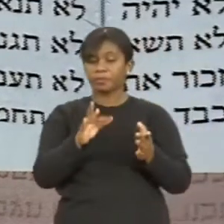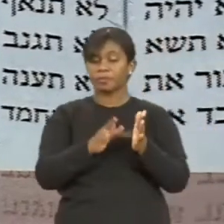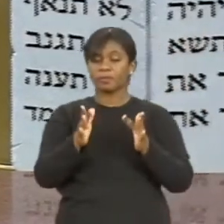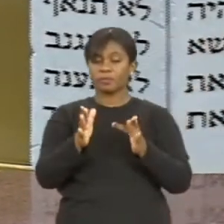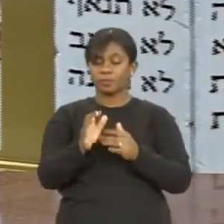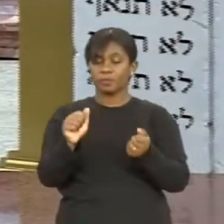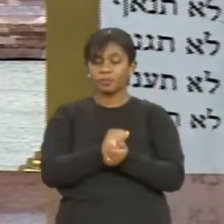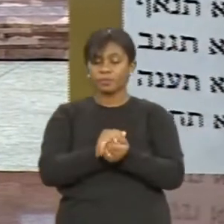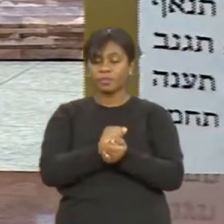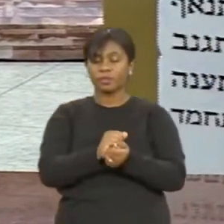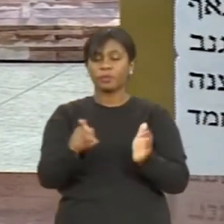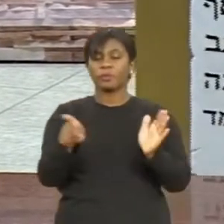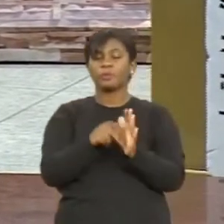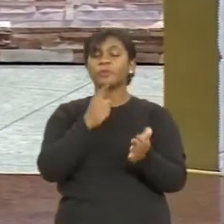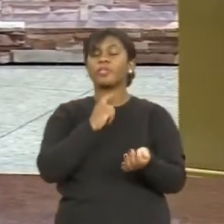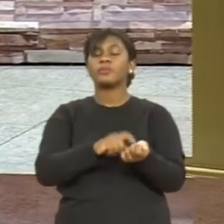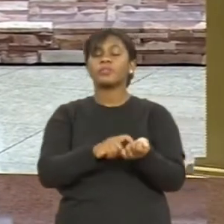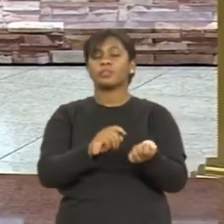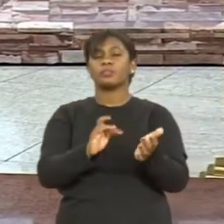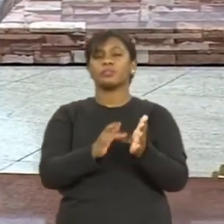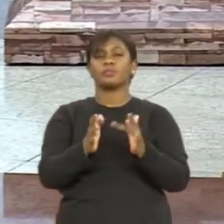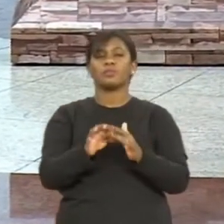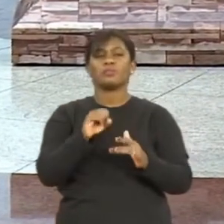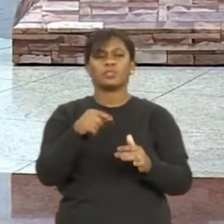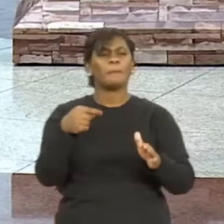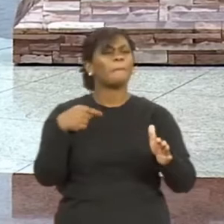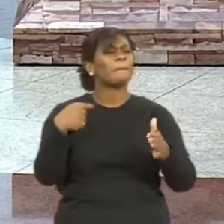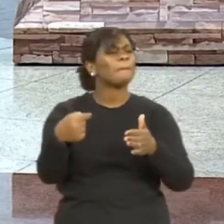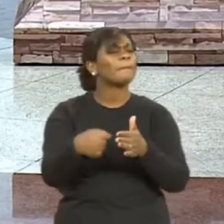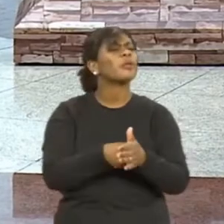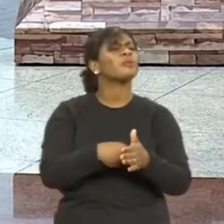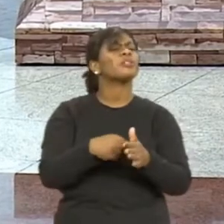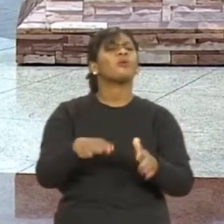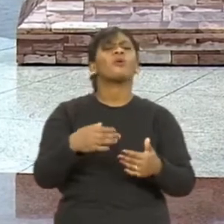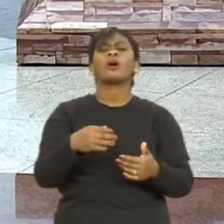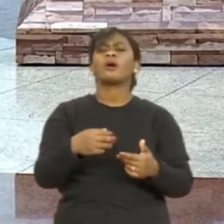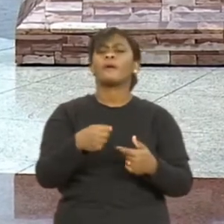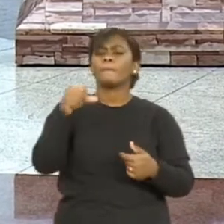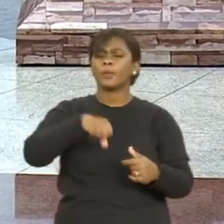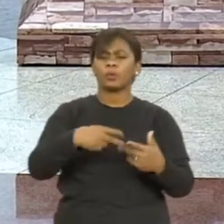Se você perguntar qual é a pior desgraça do mundo hoje, chama-se pecado.